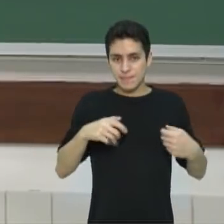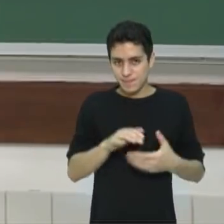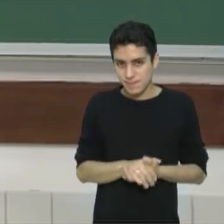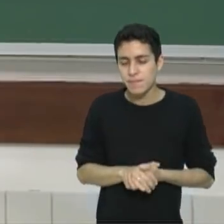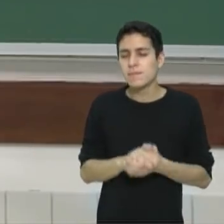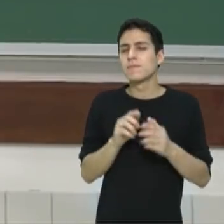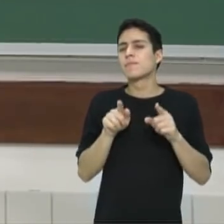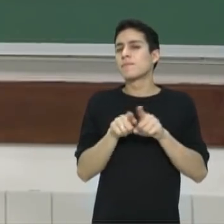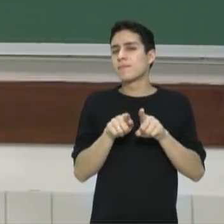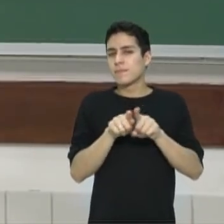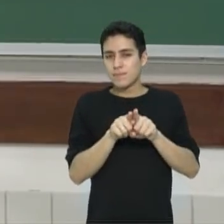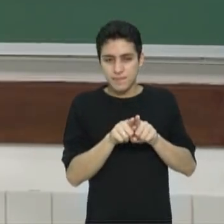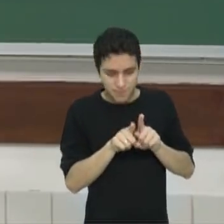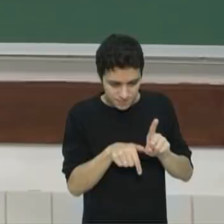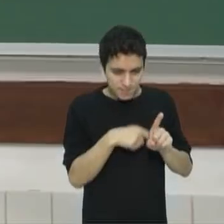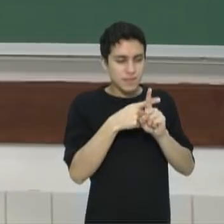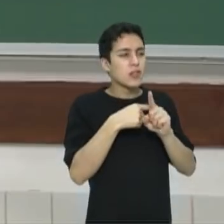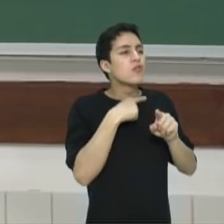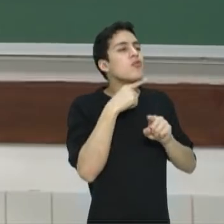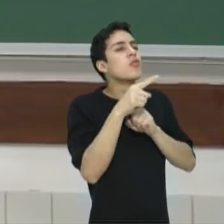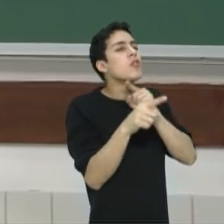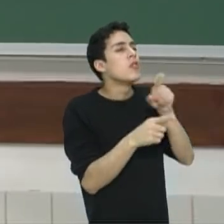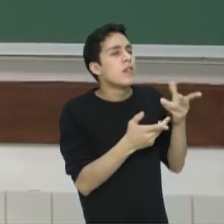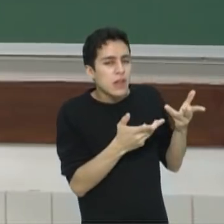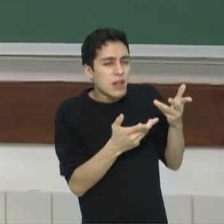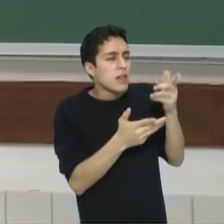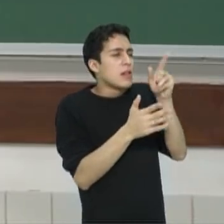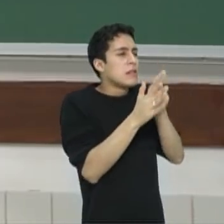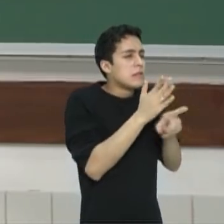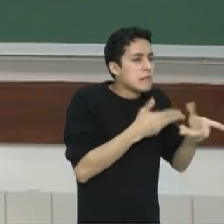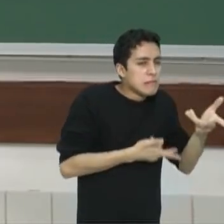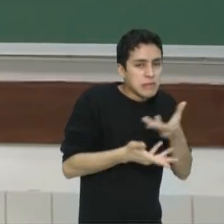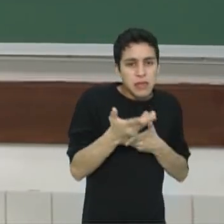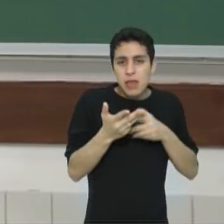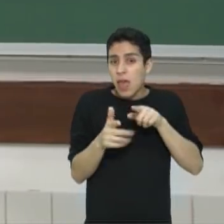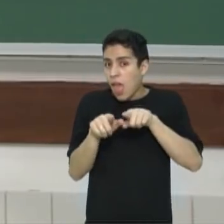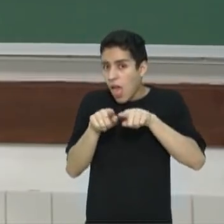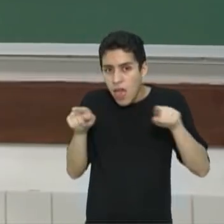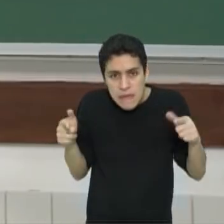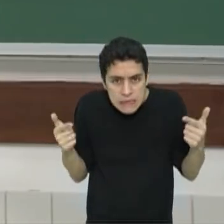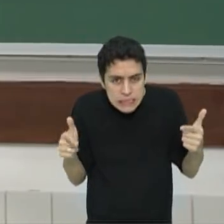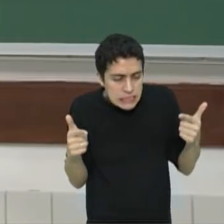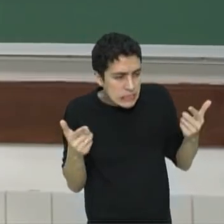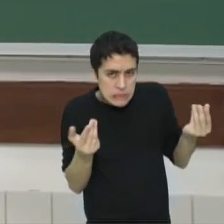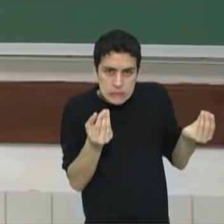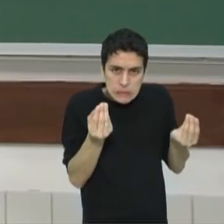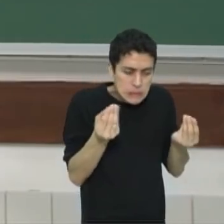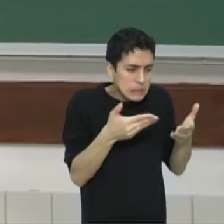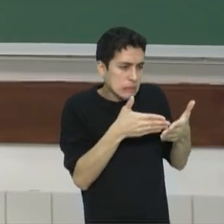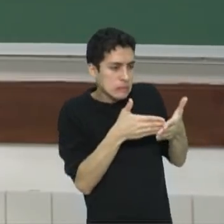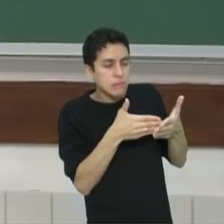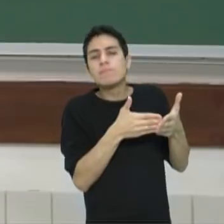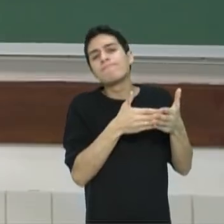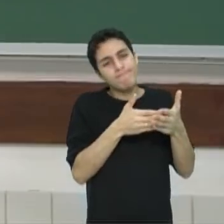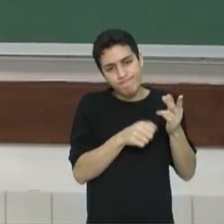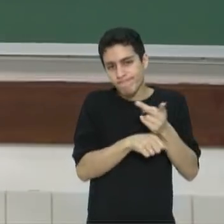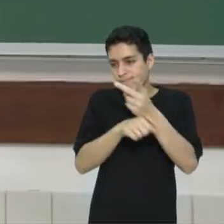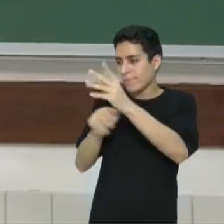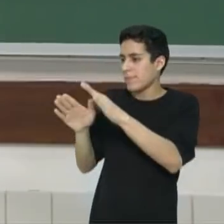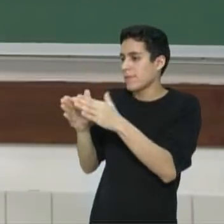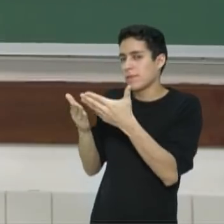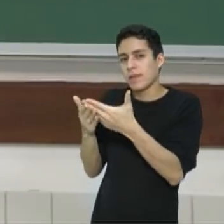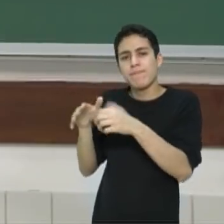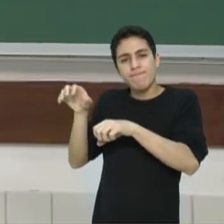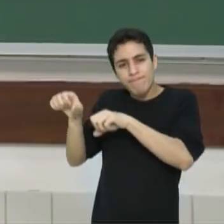seus professores. E se você ainda não está conectado, não tem acesso às salas virtuais, procure sua escola e retire as